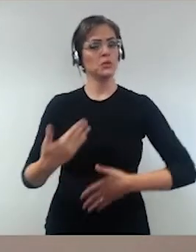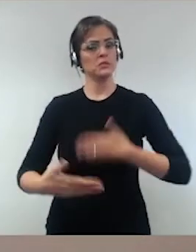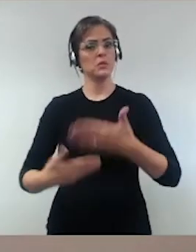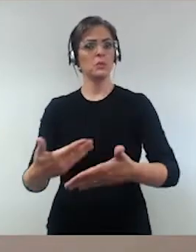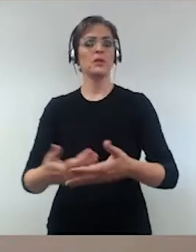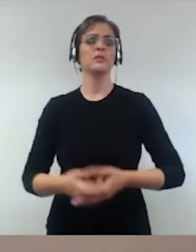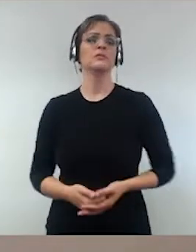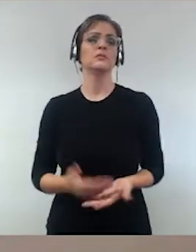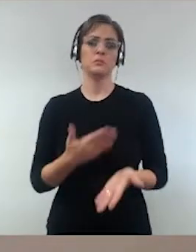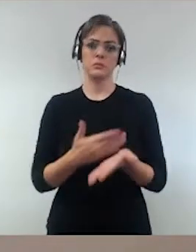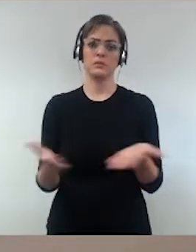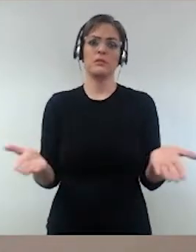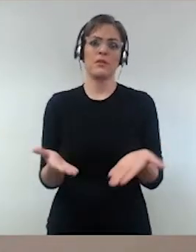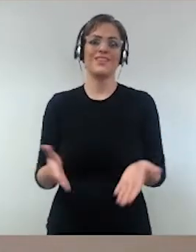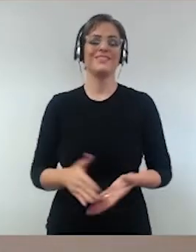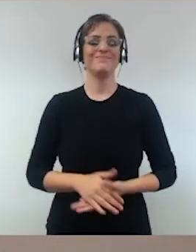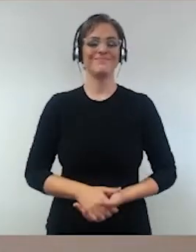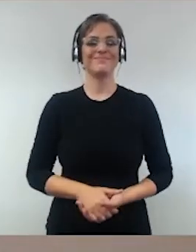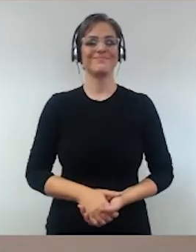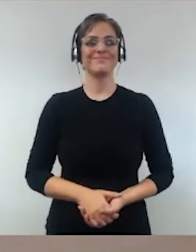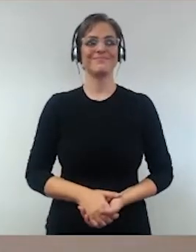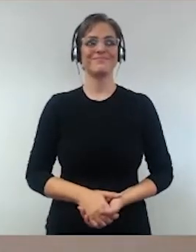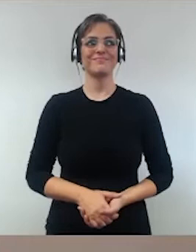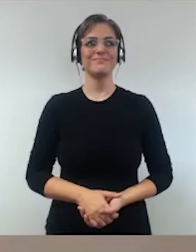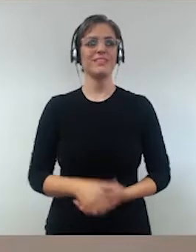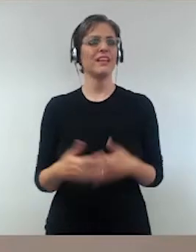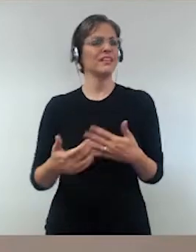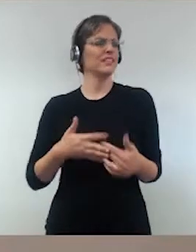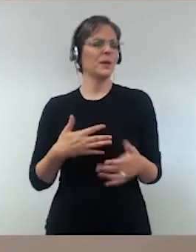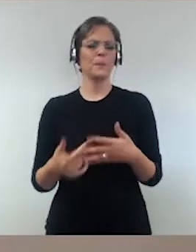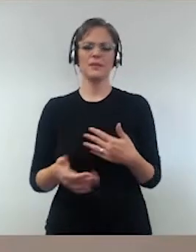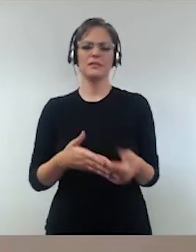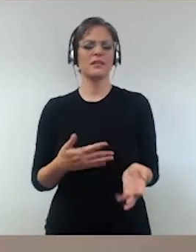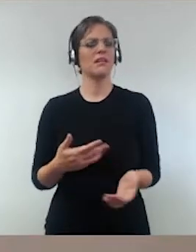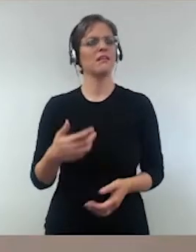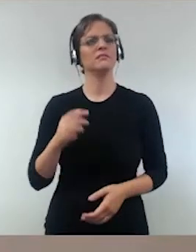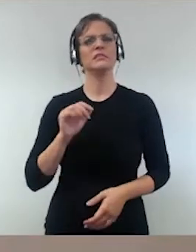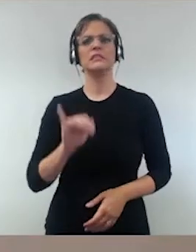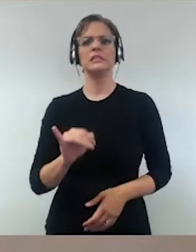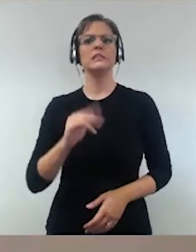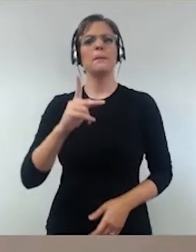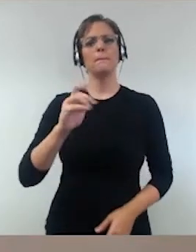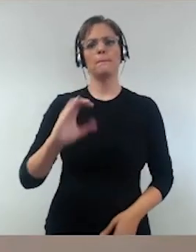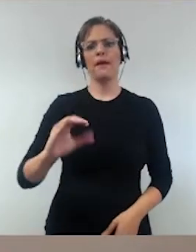a partir de agora, né? Então, independente, inclusive, da aprovação da